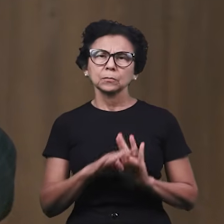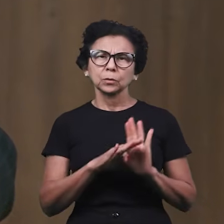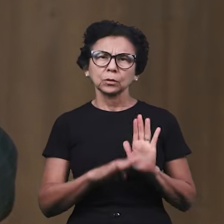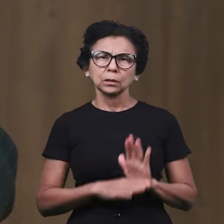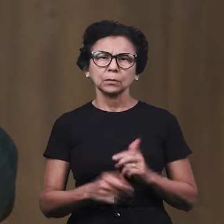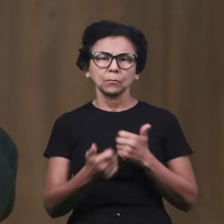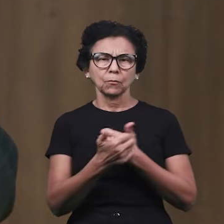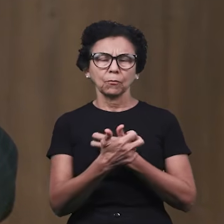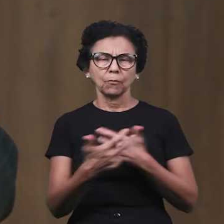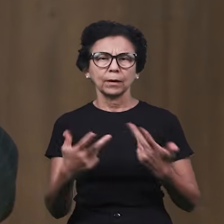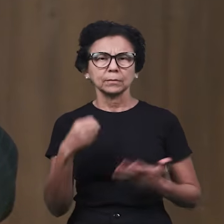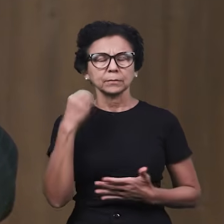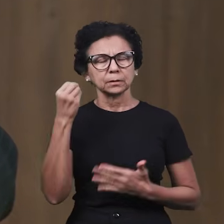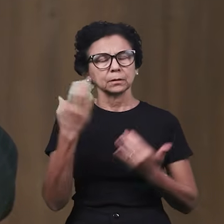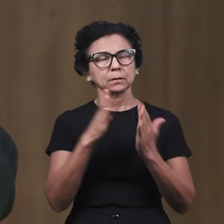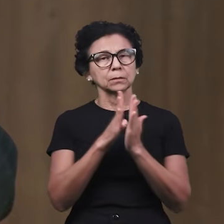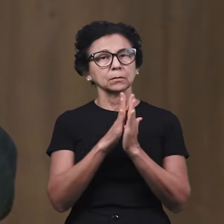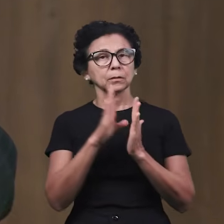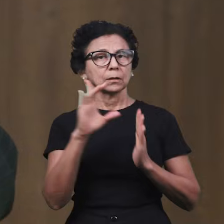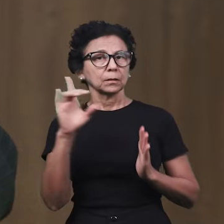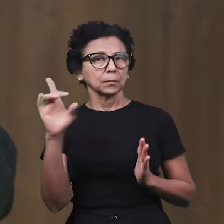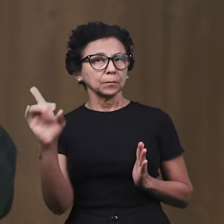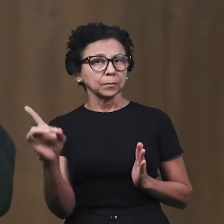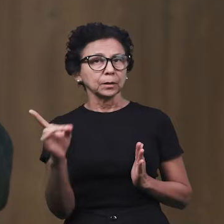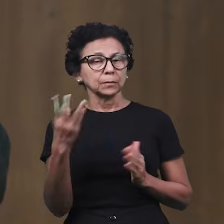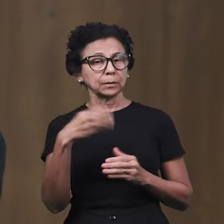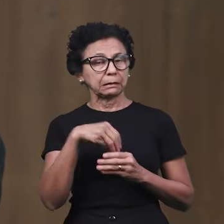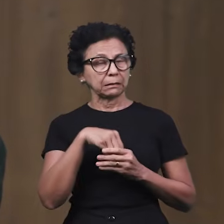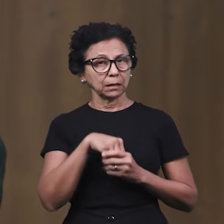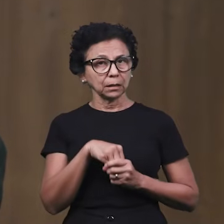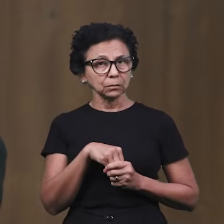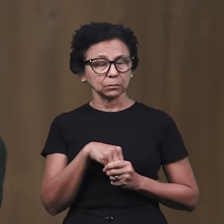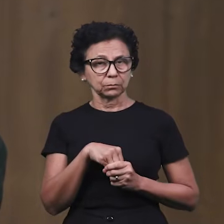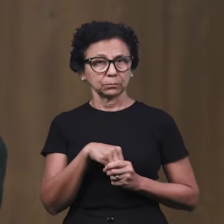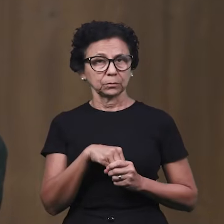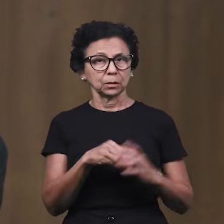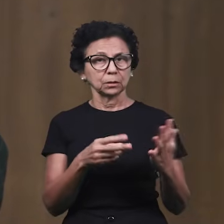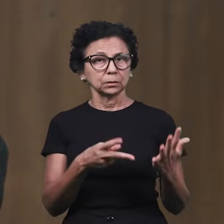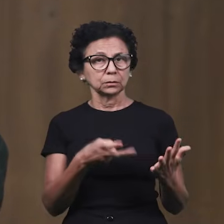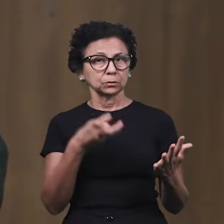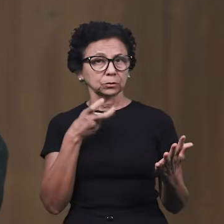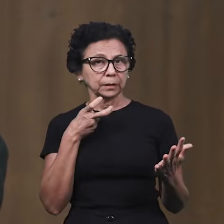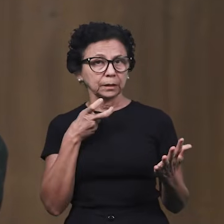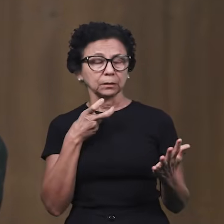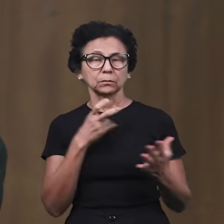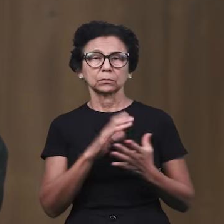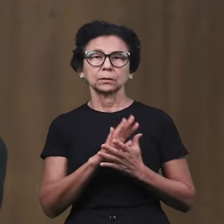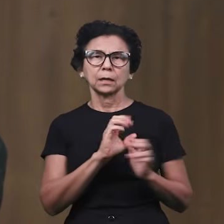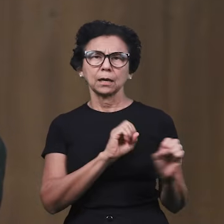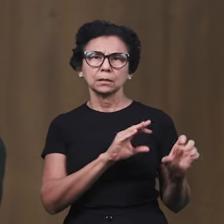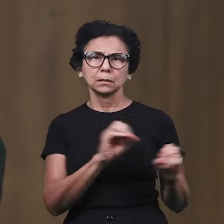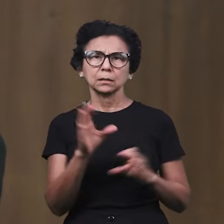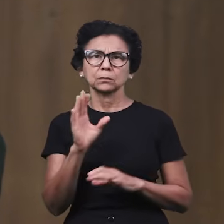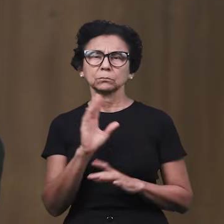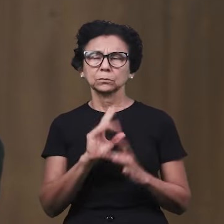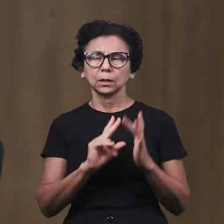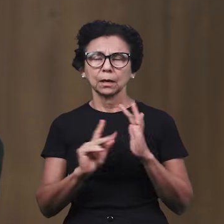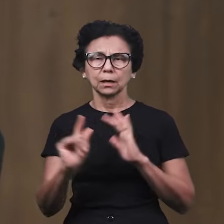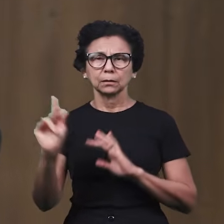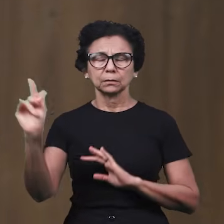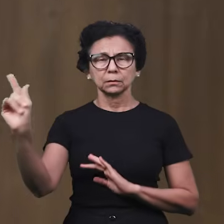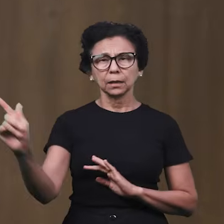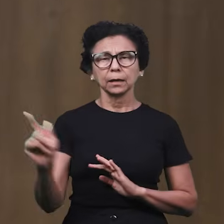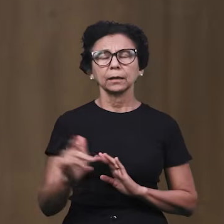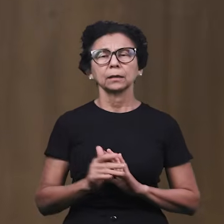com a Palavra de Deus, onde nela extraímos princípios eternos, aquilo que